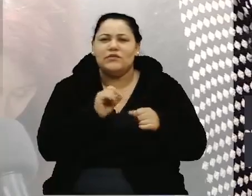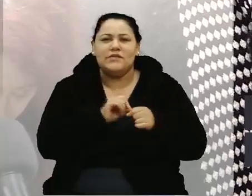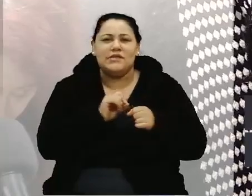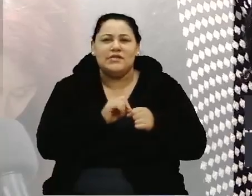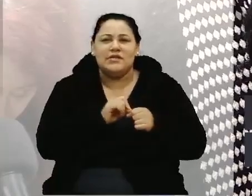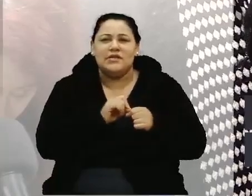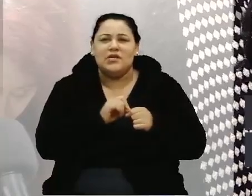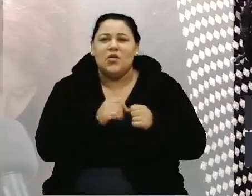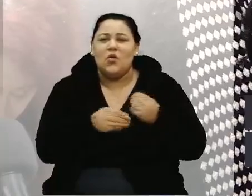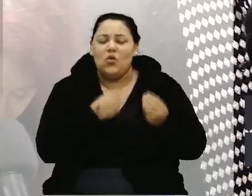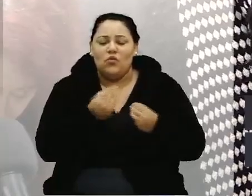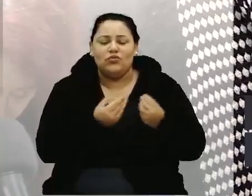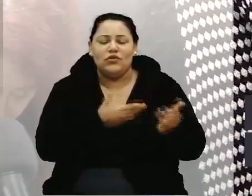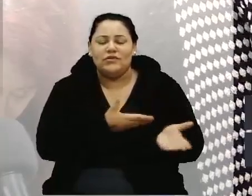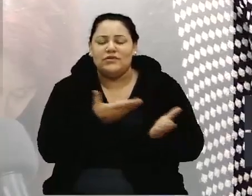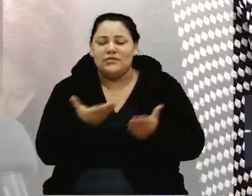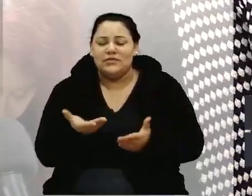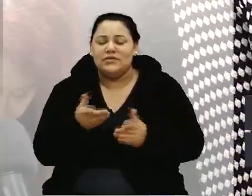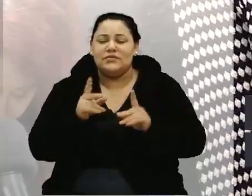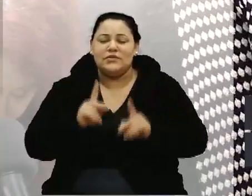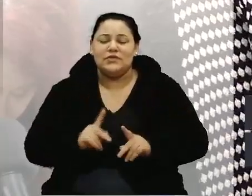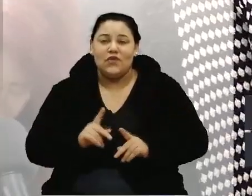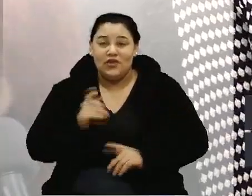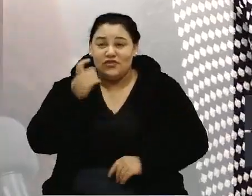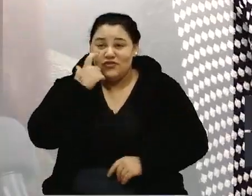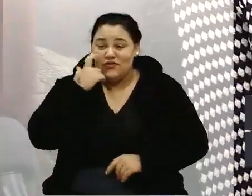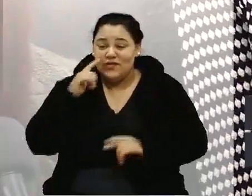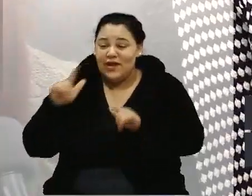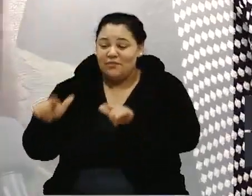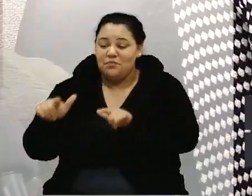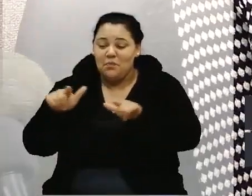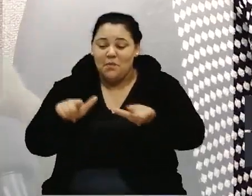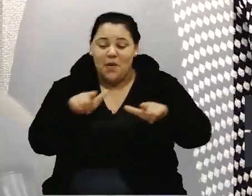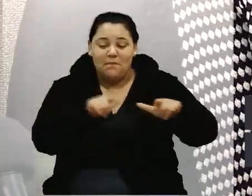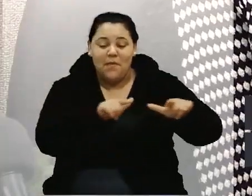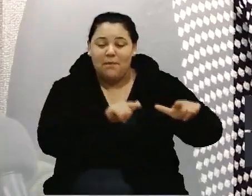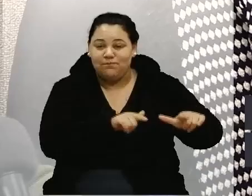o pessoal, de como nós víamos aquelas salas,